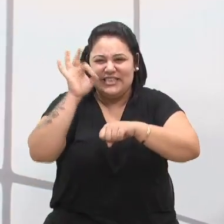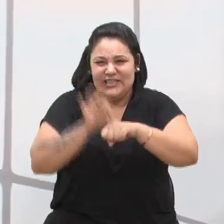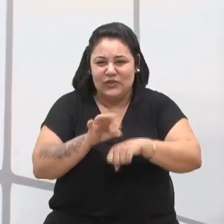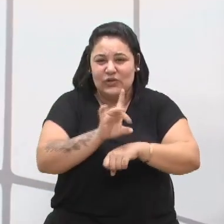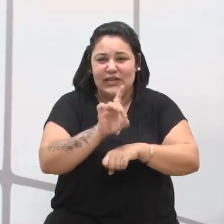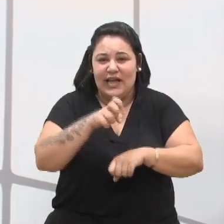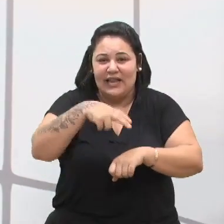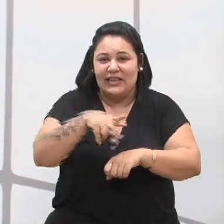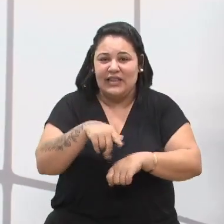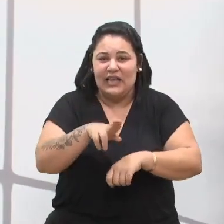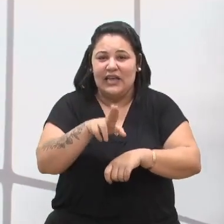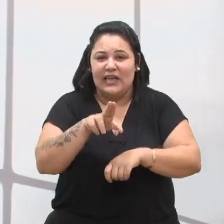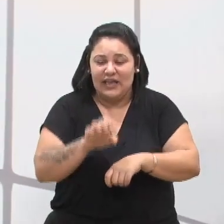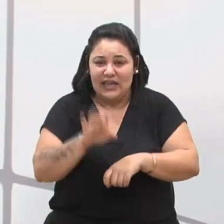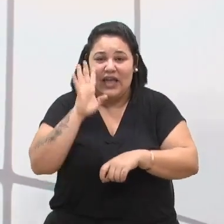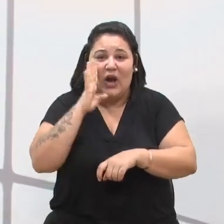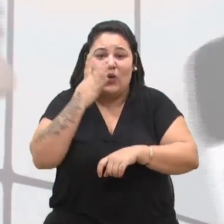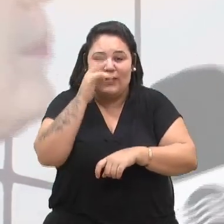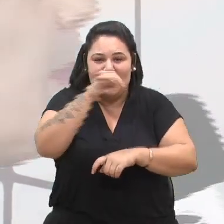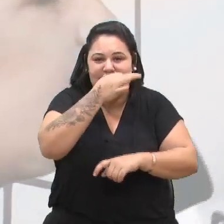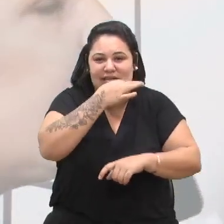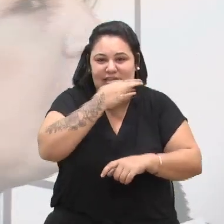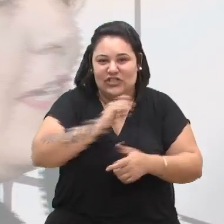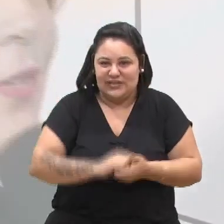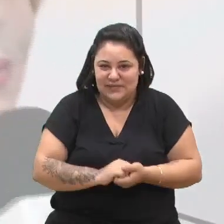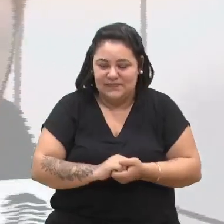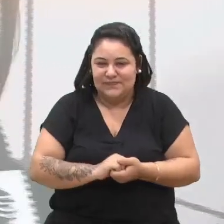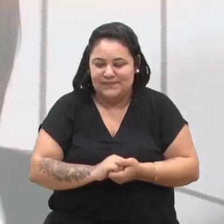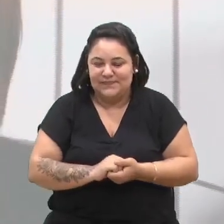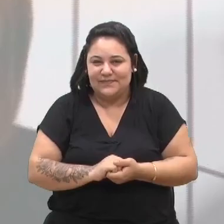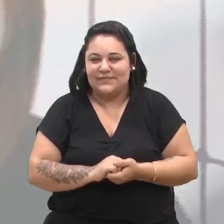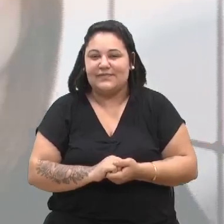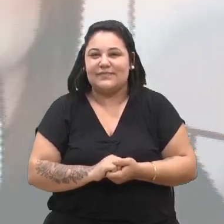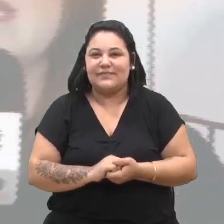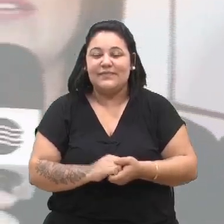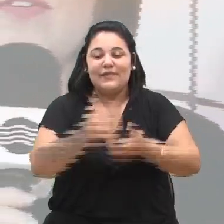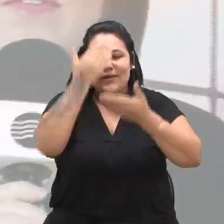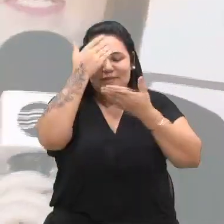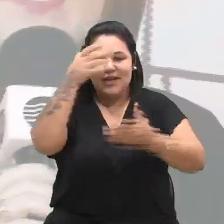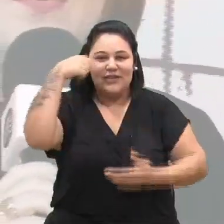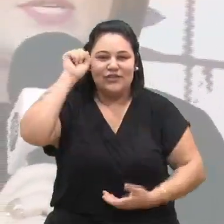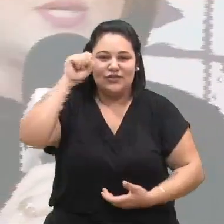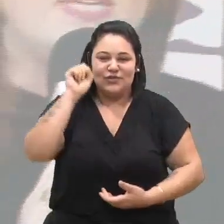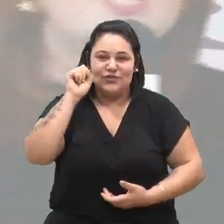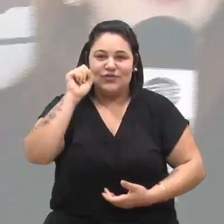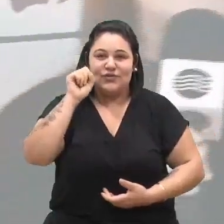acontecendo na cidade de Caxias do Sul. Obrigada, vereador Clóvis Uchucha, que esteve conversando com a gente.